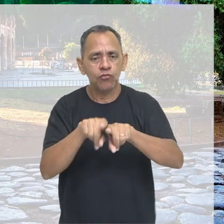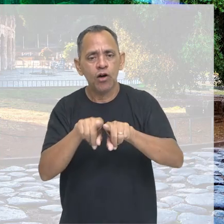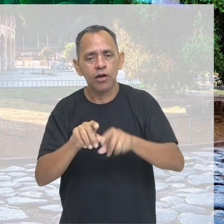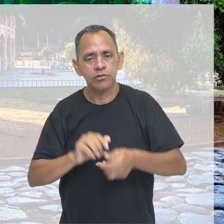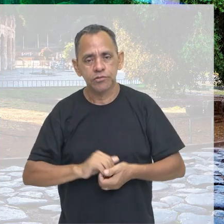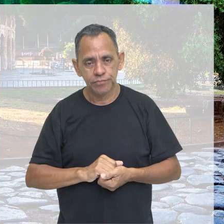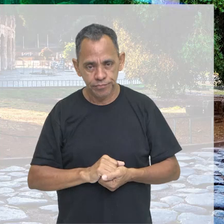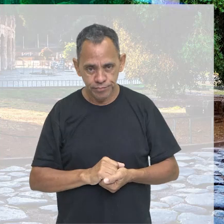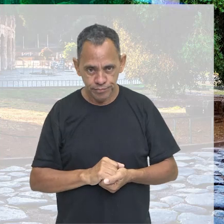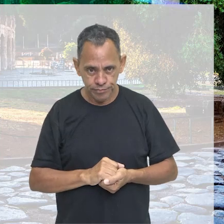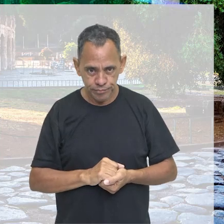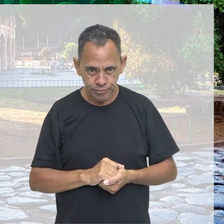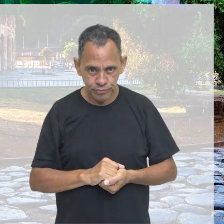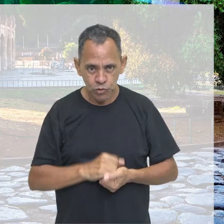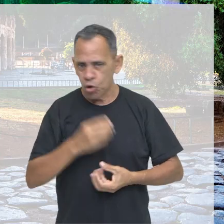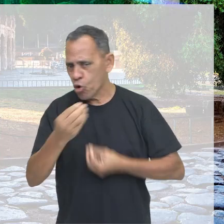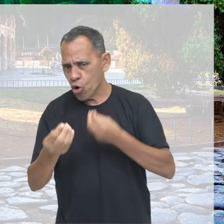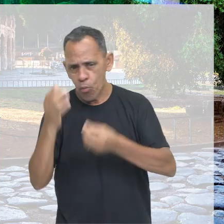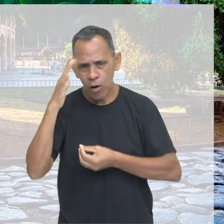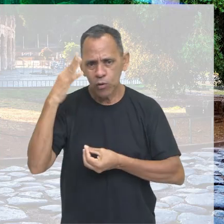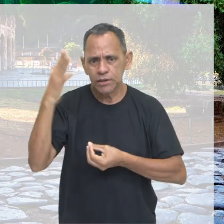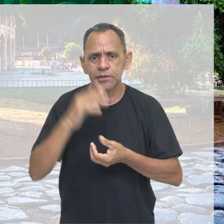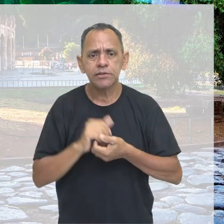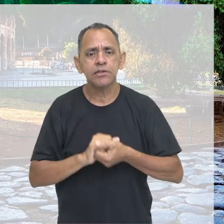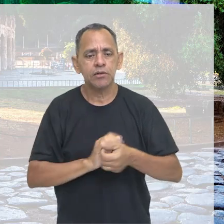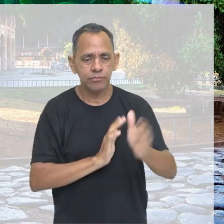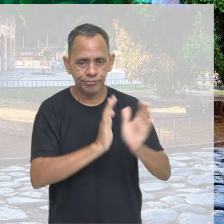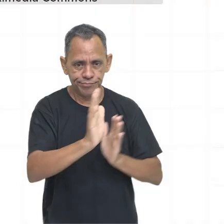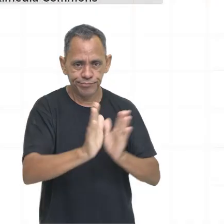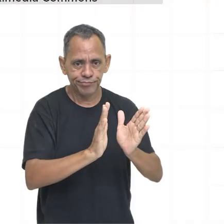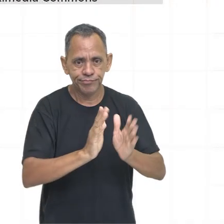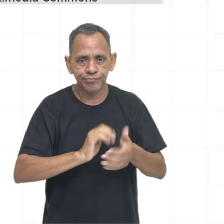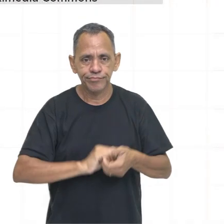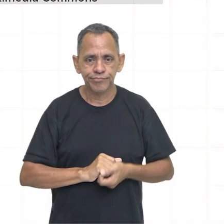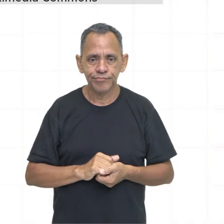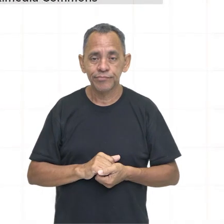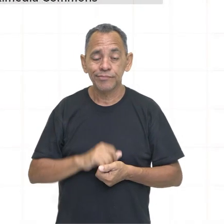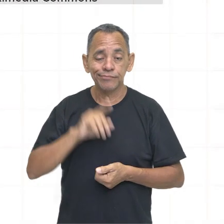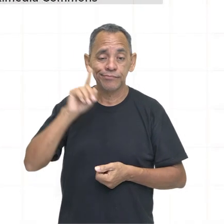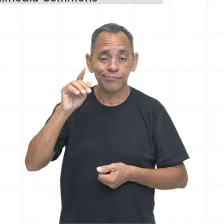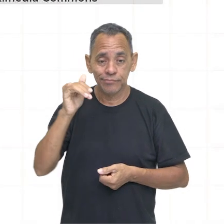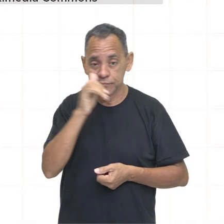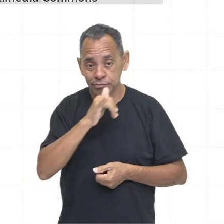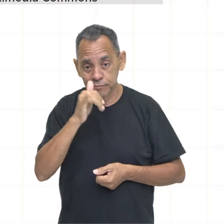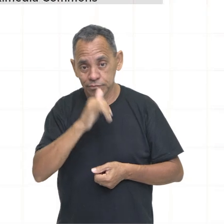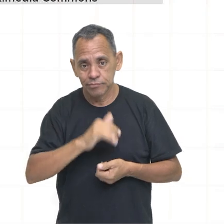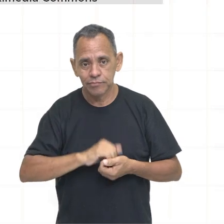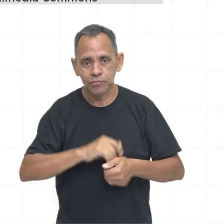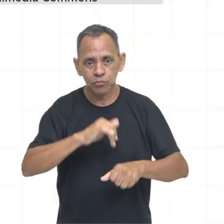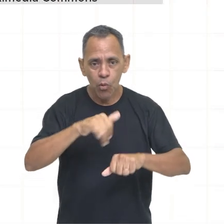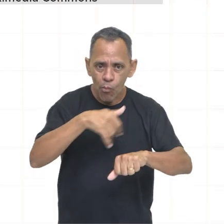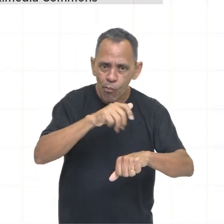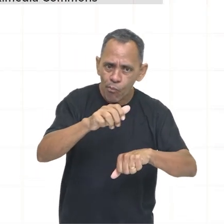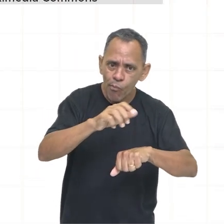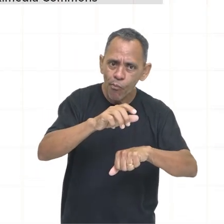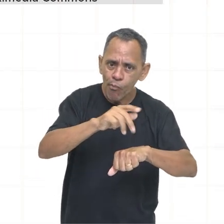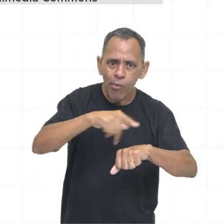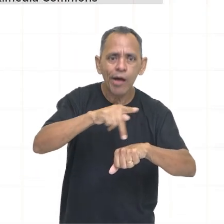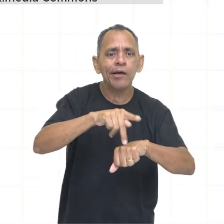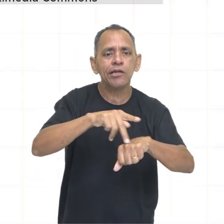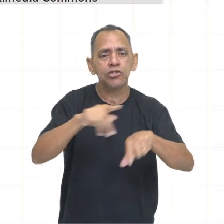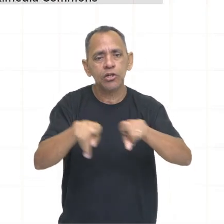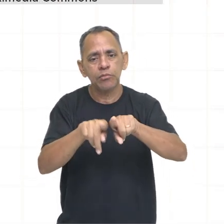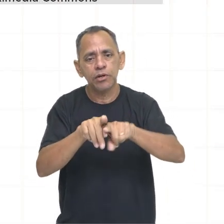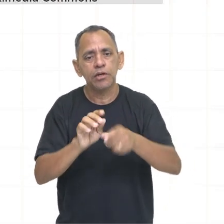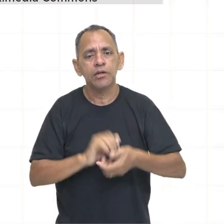deu a ascensão desse regime totalitário na Itália. Vamos lá. Vamos verificar que o regime totalitário